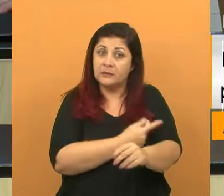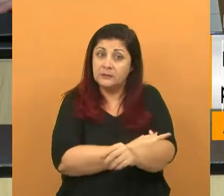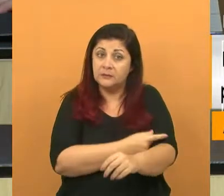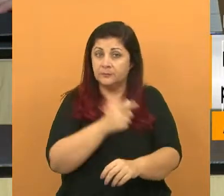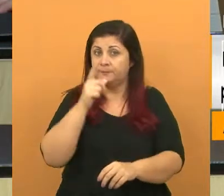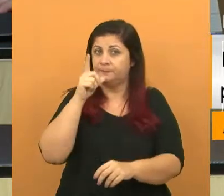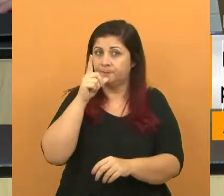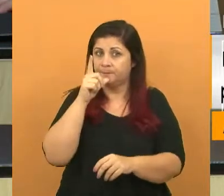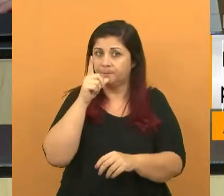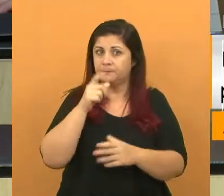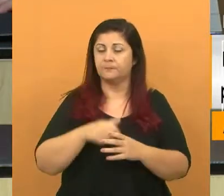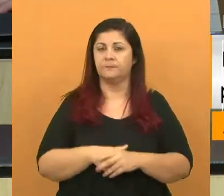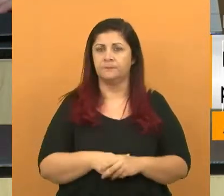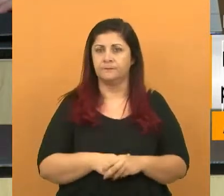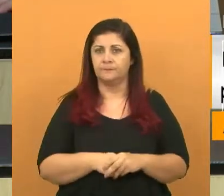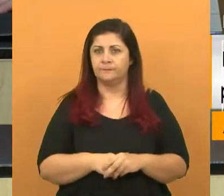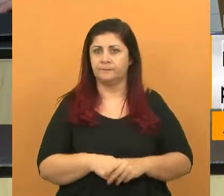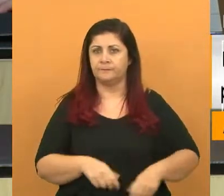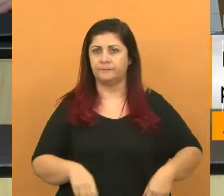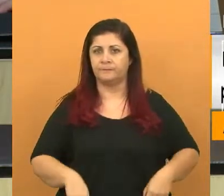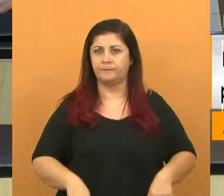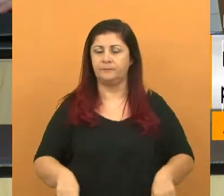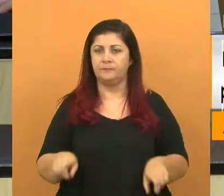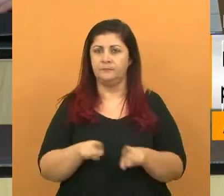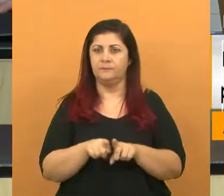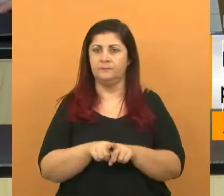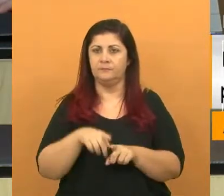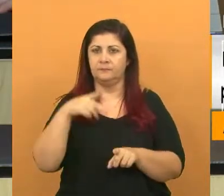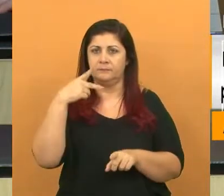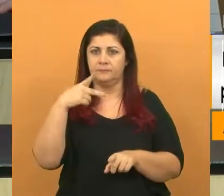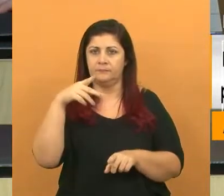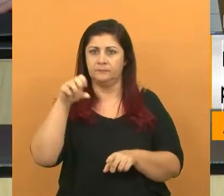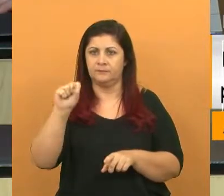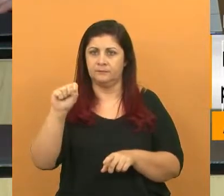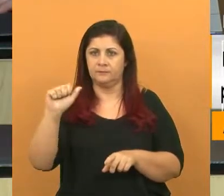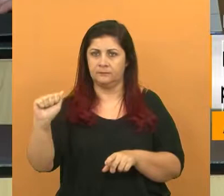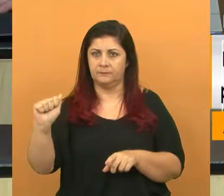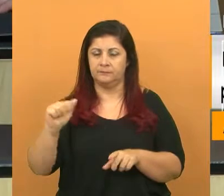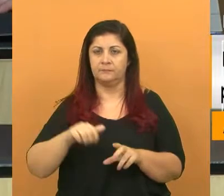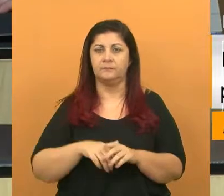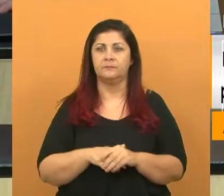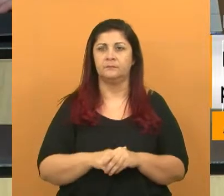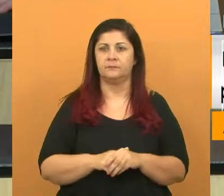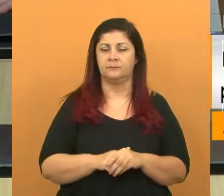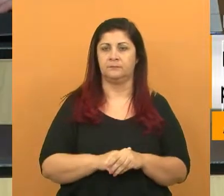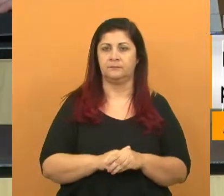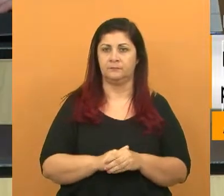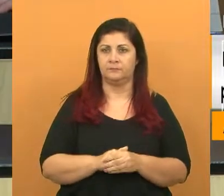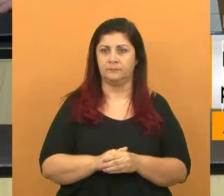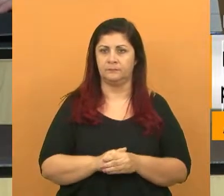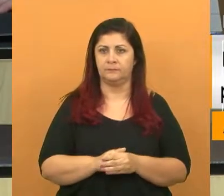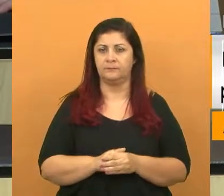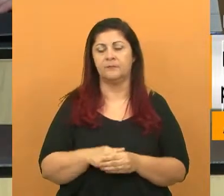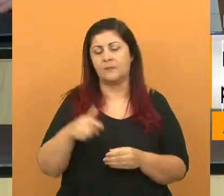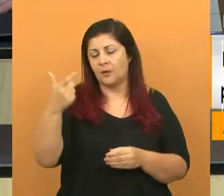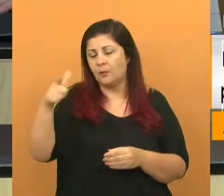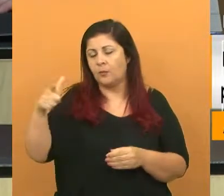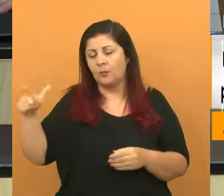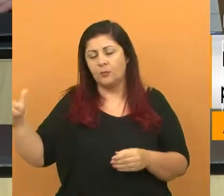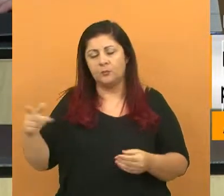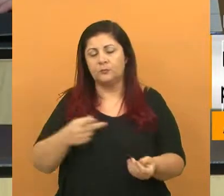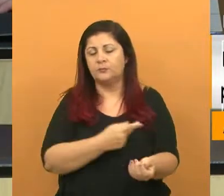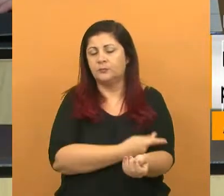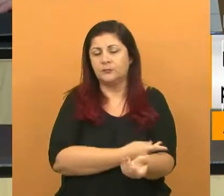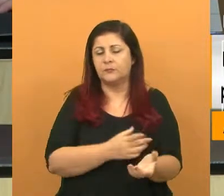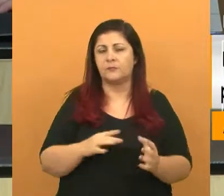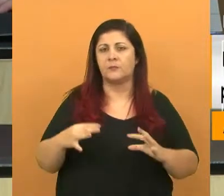oferta de exames PSA, que é um exame específico para câncer de próstata, como demais exames,